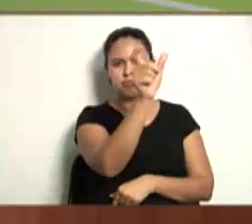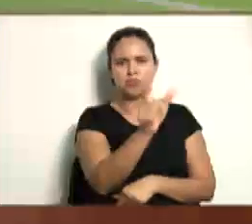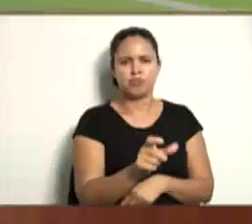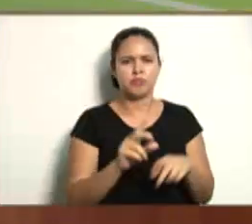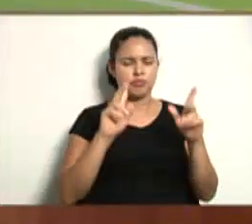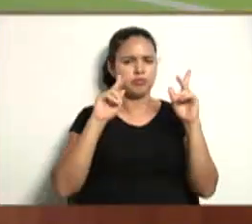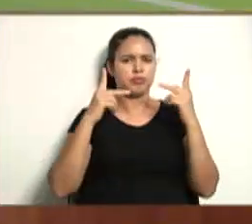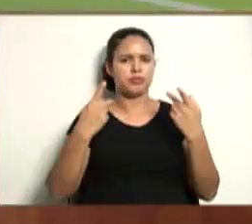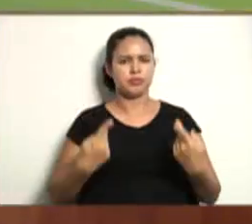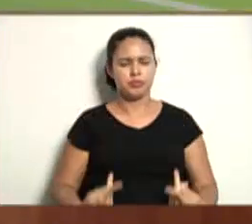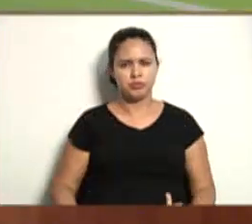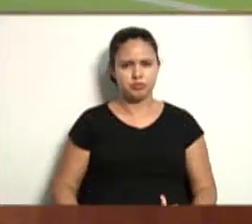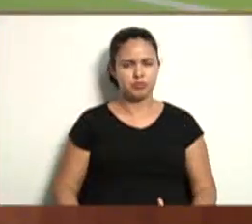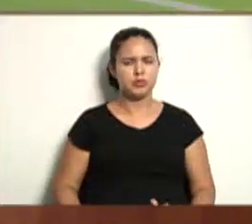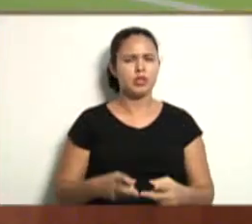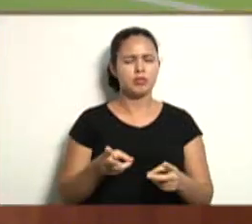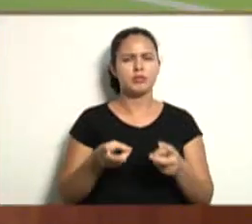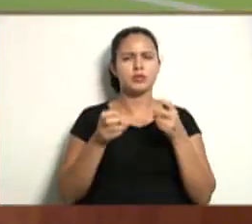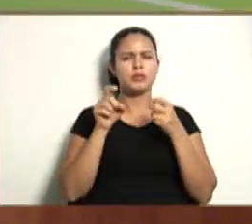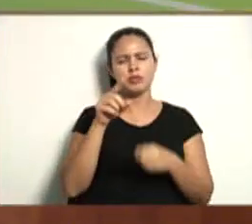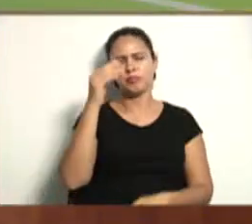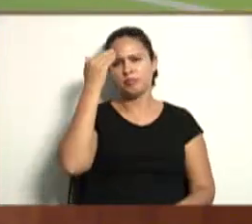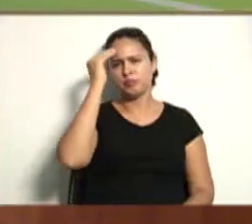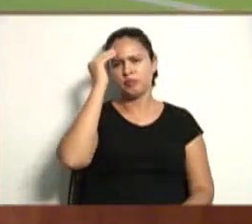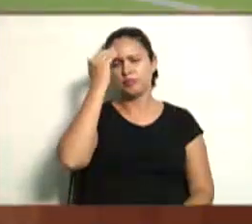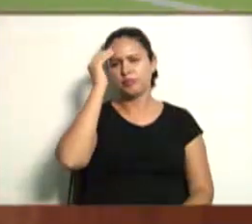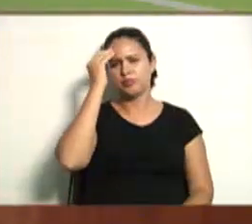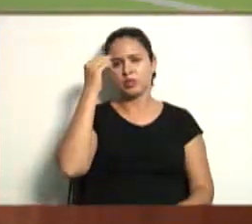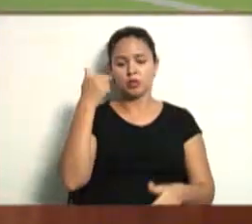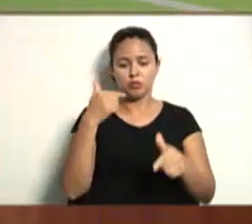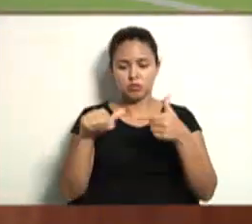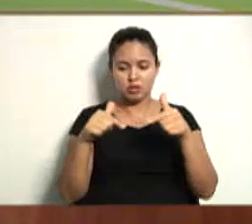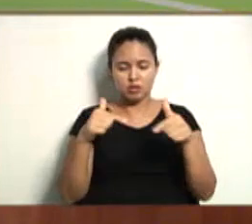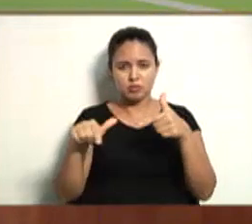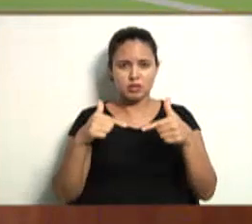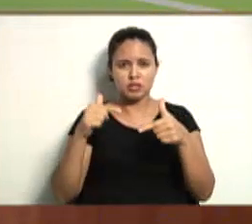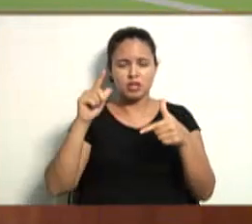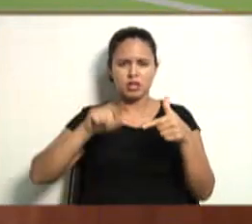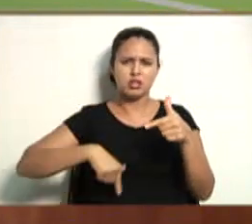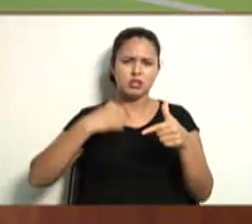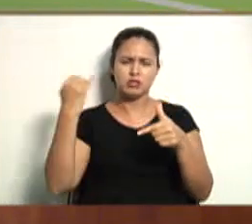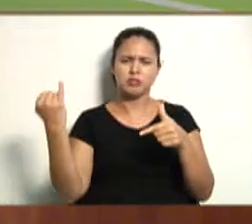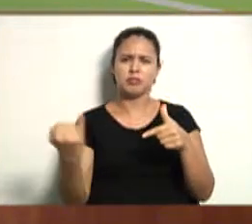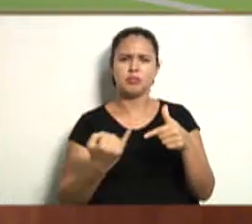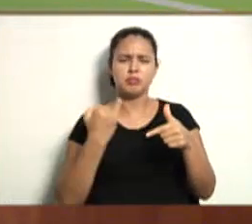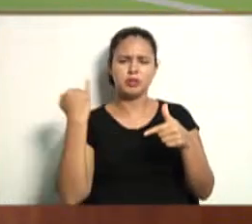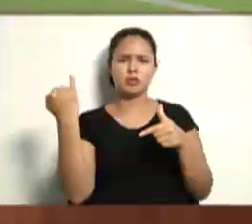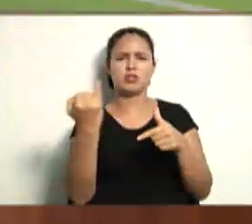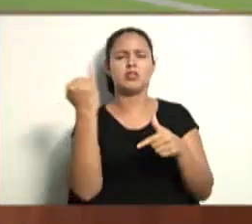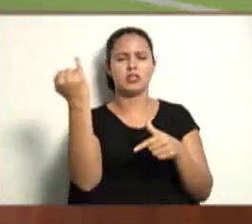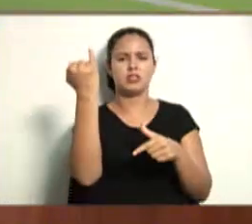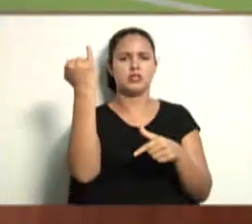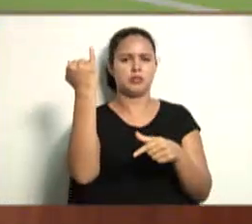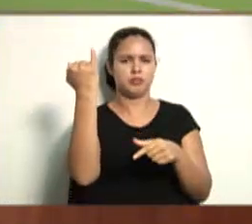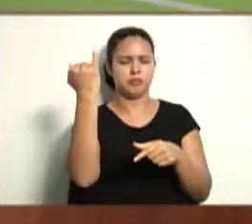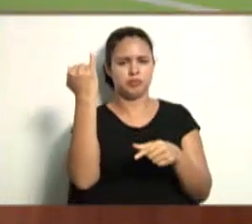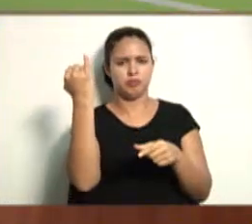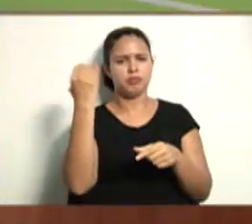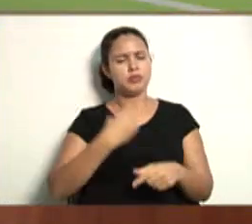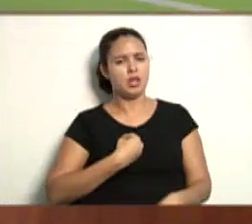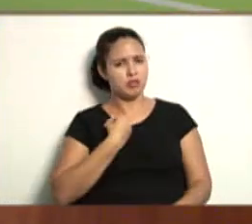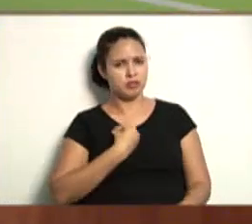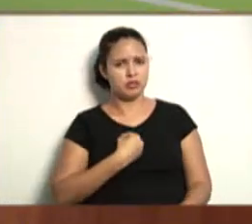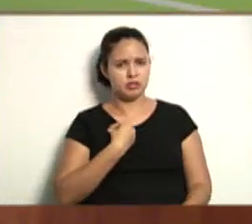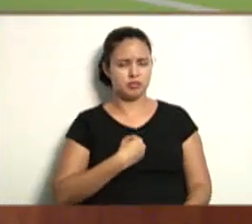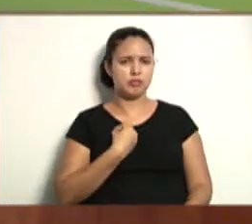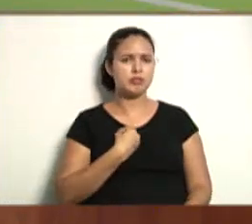vocês compreenderam que o trabalho é o elemento mais importante na vida do